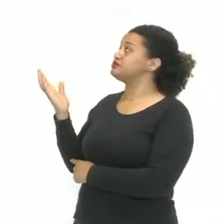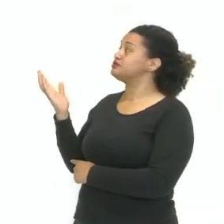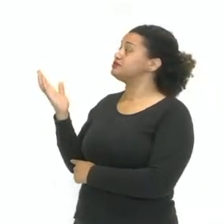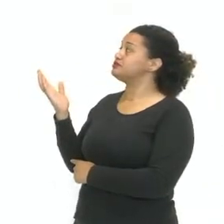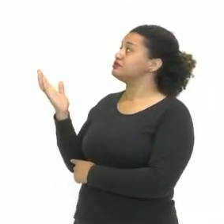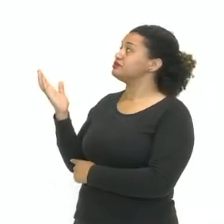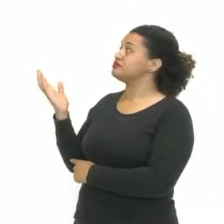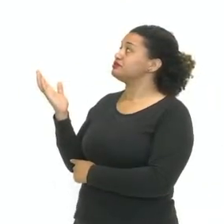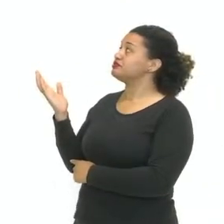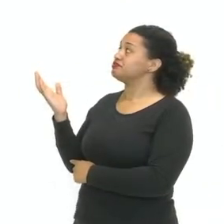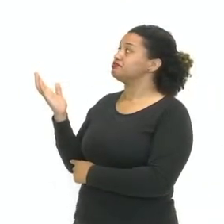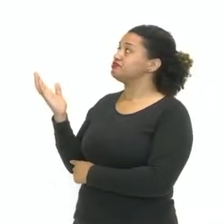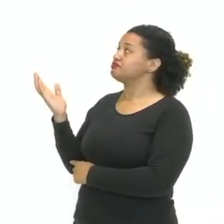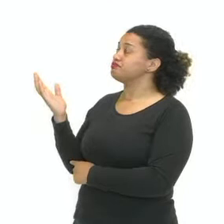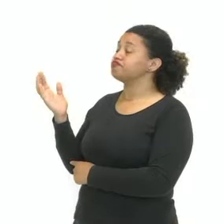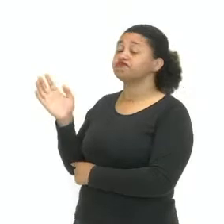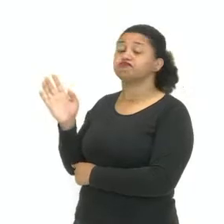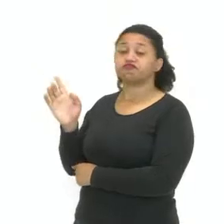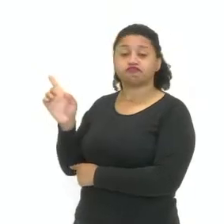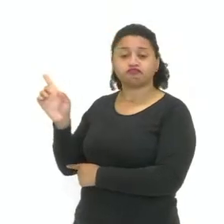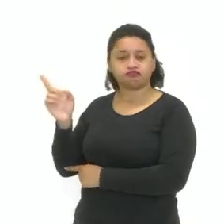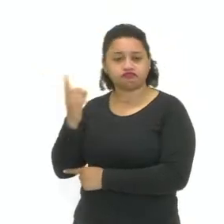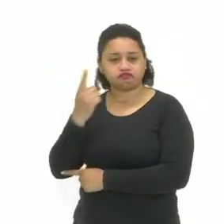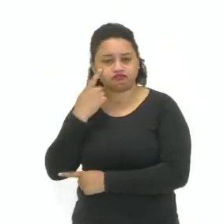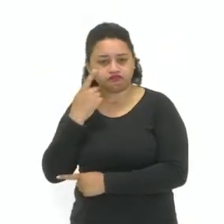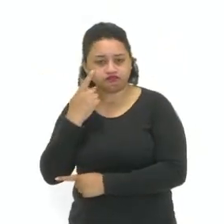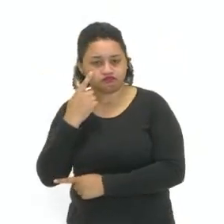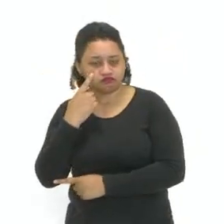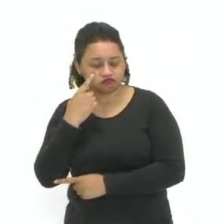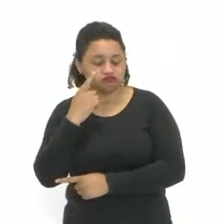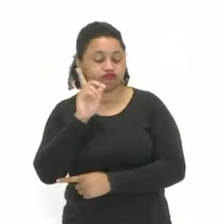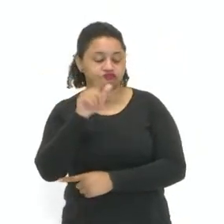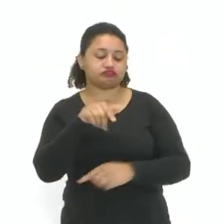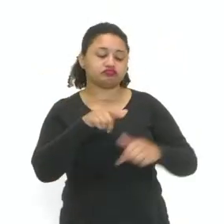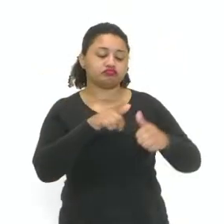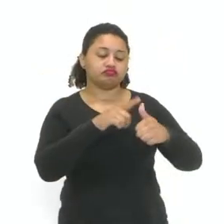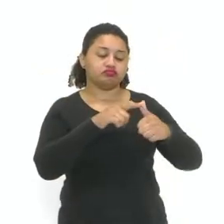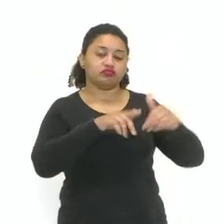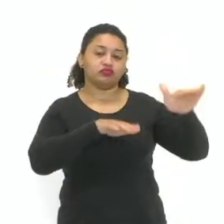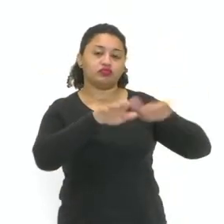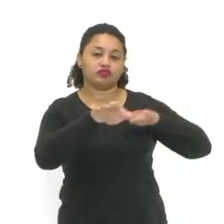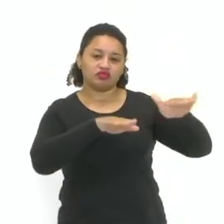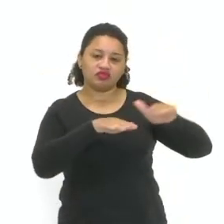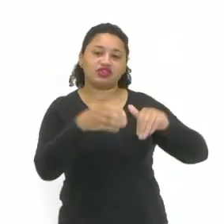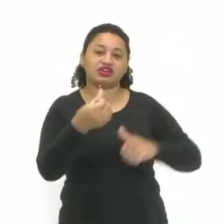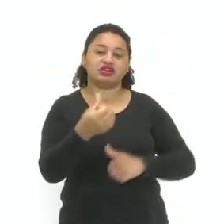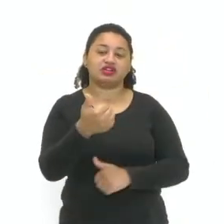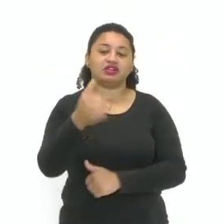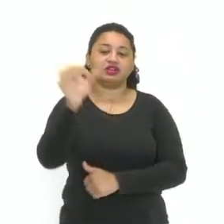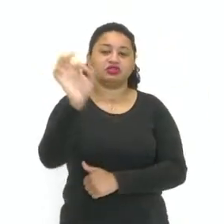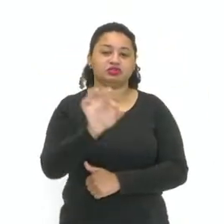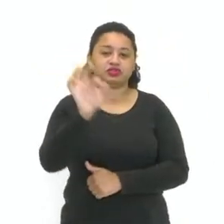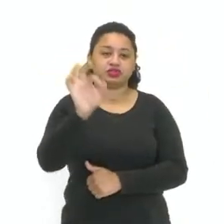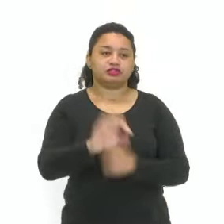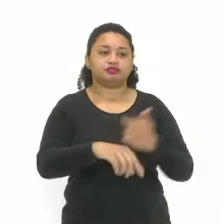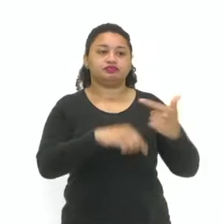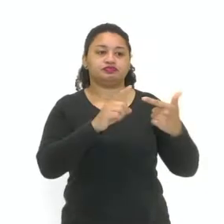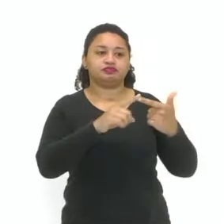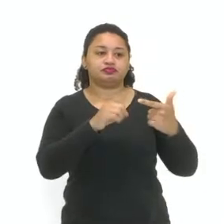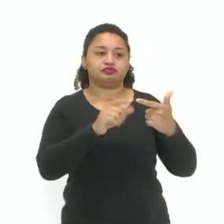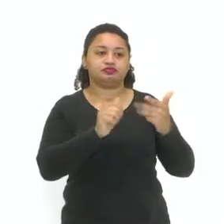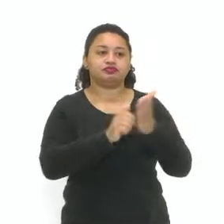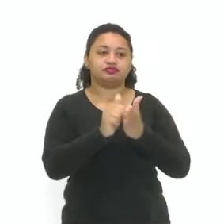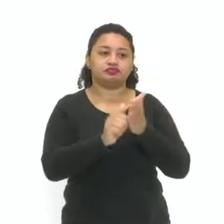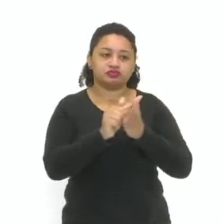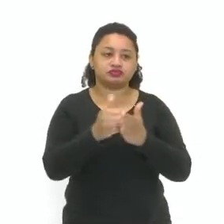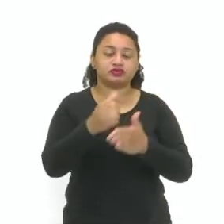as rodovias têm a maior parte, 61% aproximadamente. As ferrovias, cerca de 21%. Também